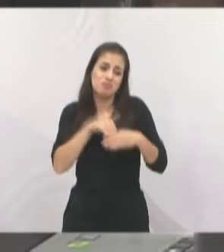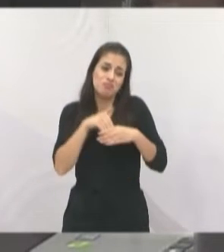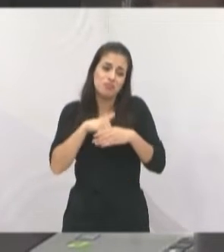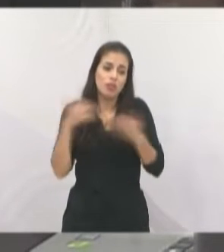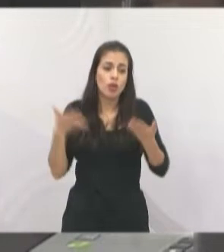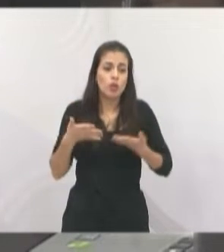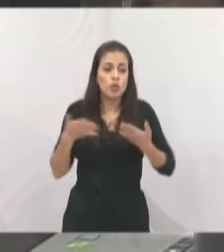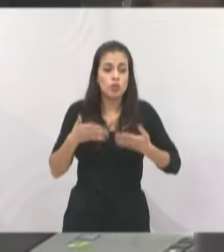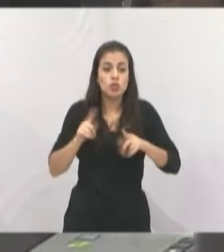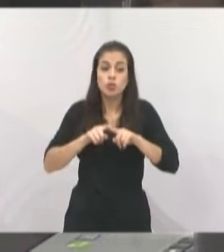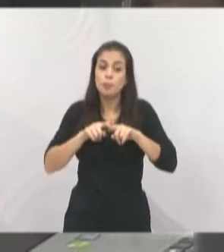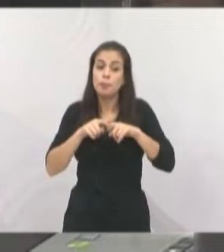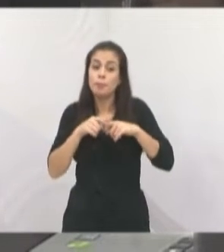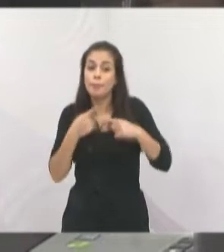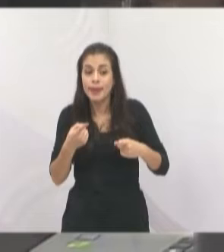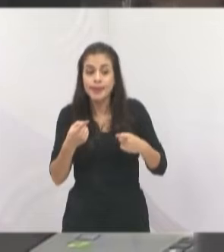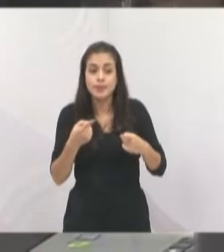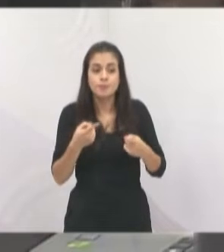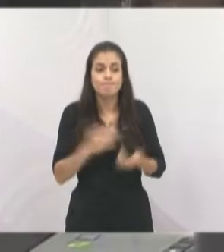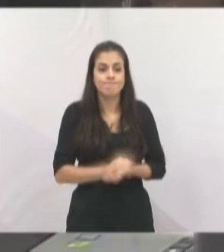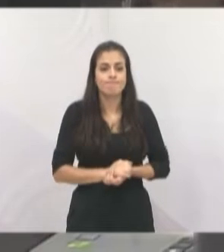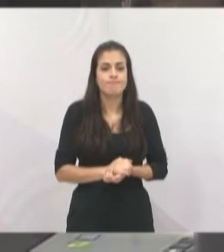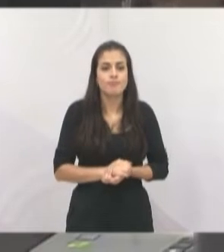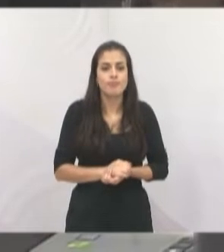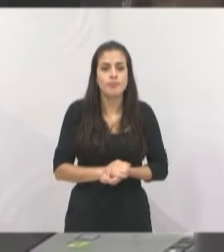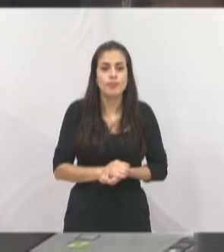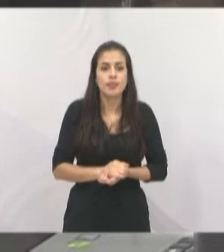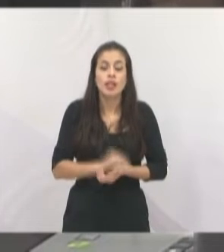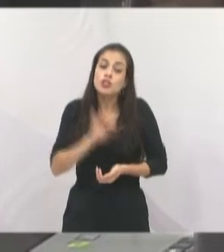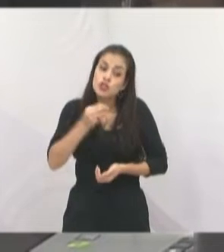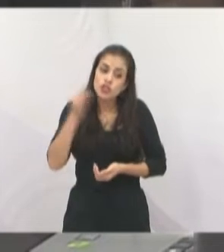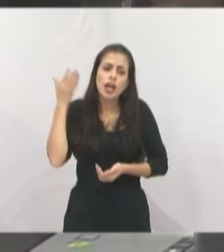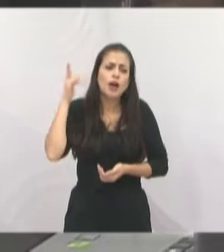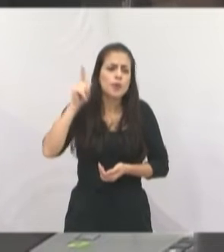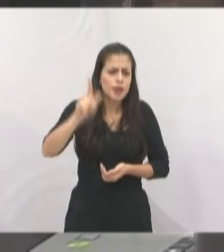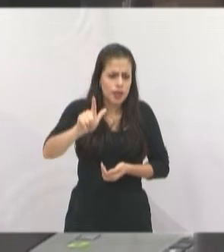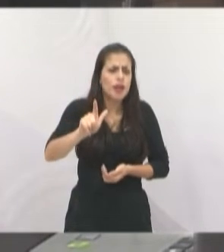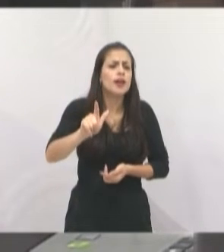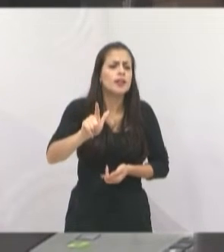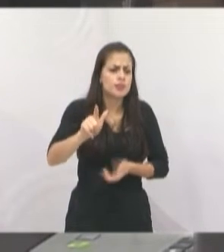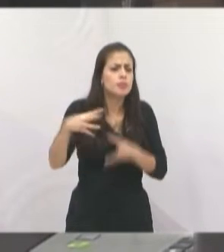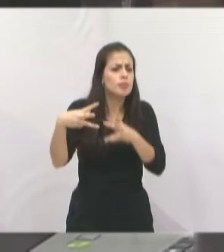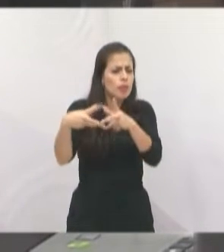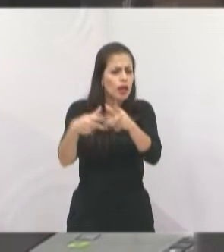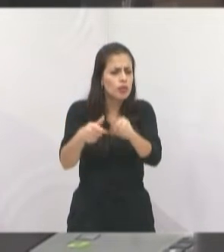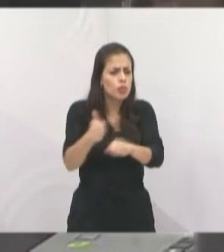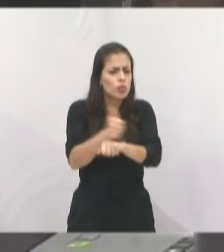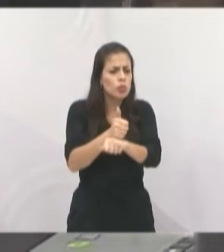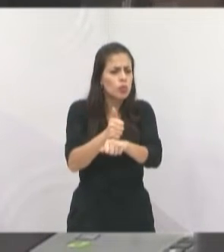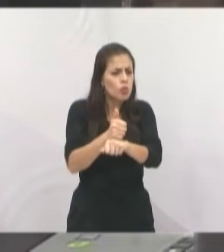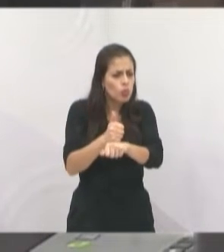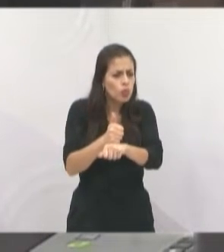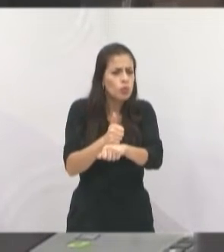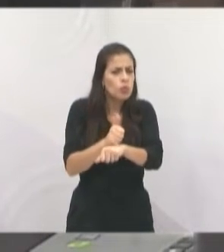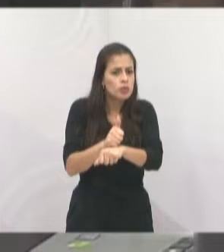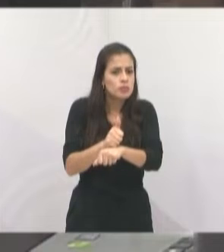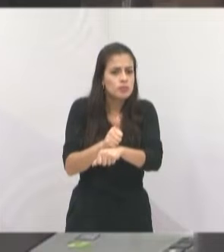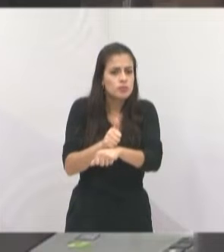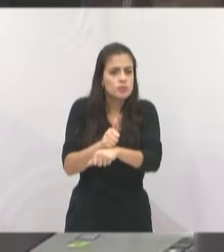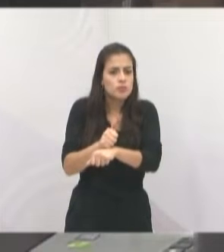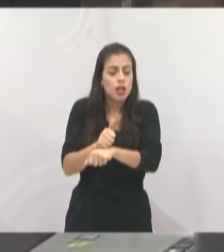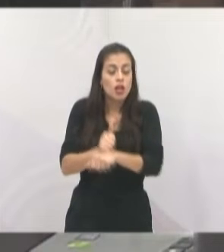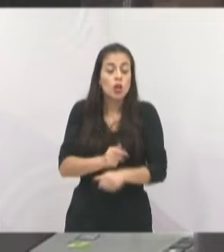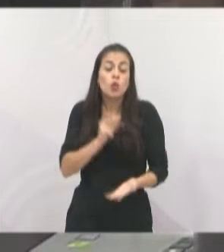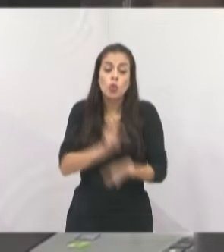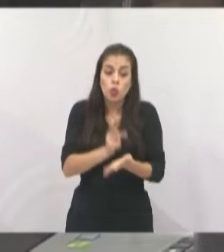hoje. Mas já é um ganho para todos esses agentes, tá? Que não parem